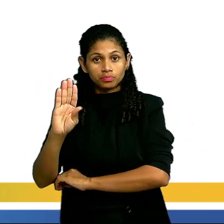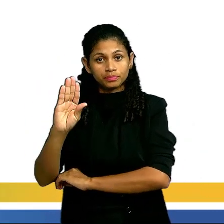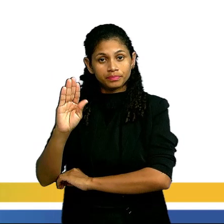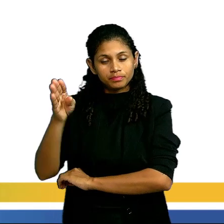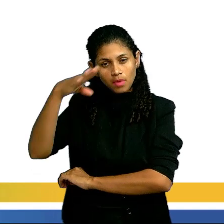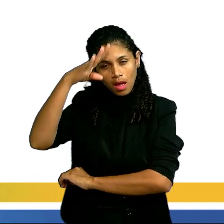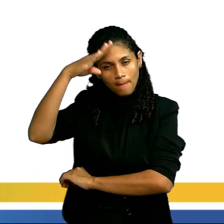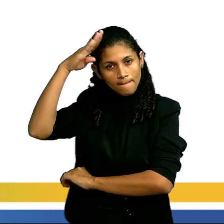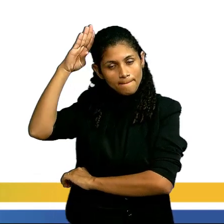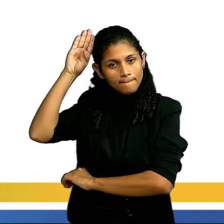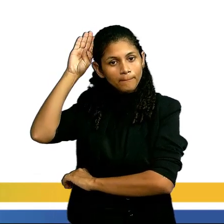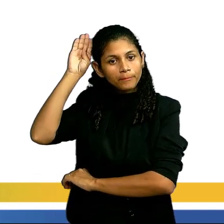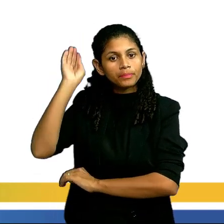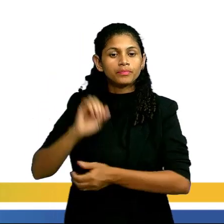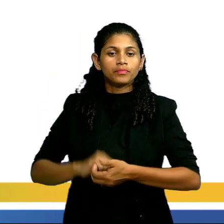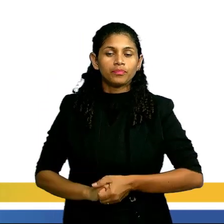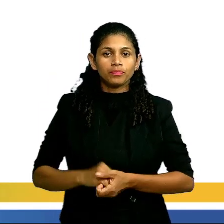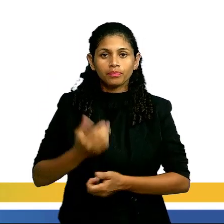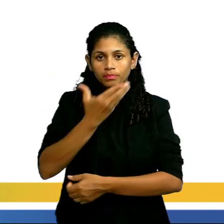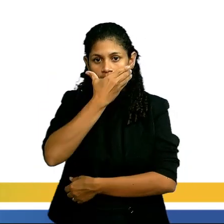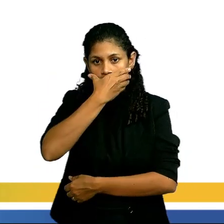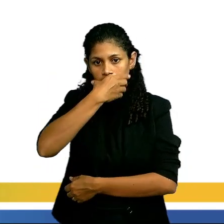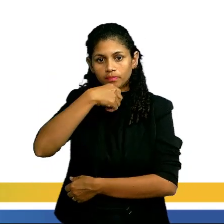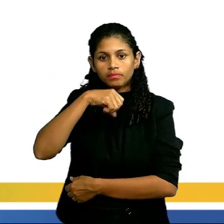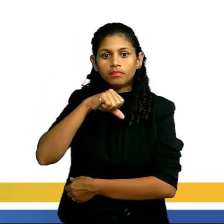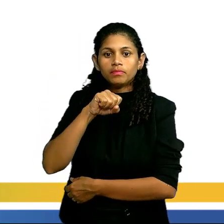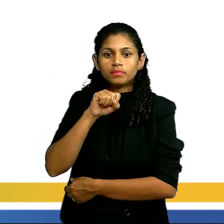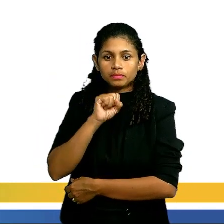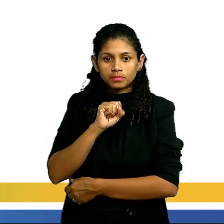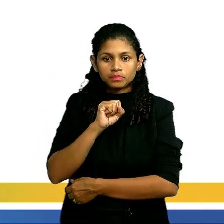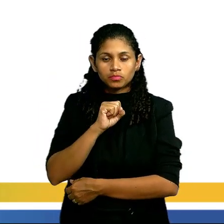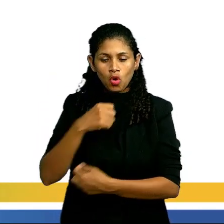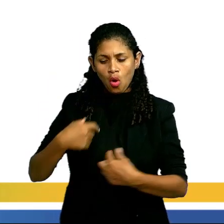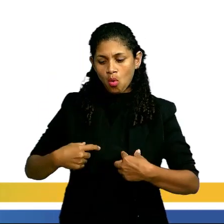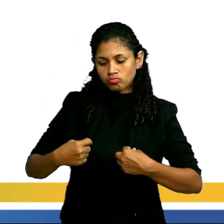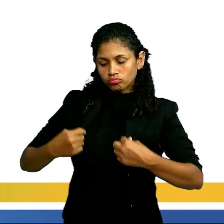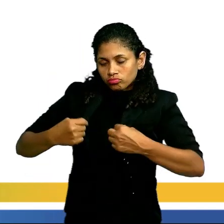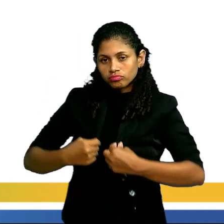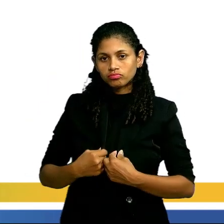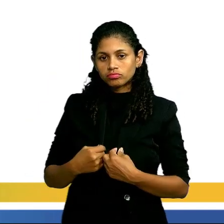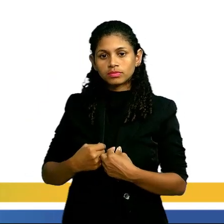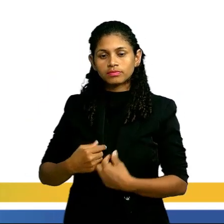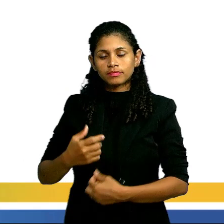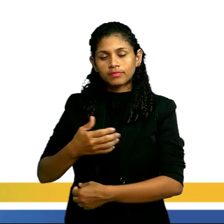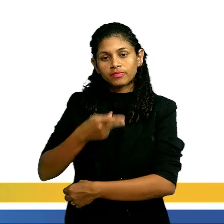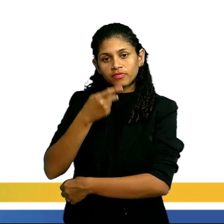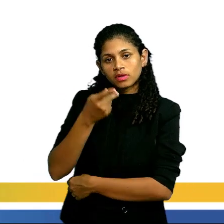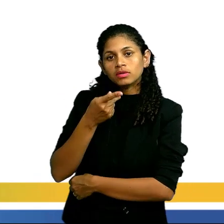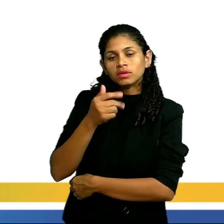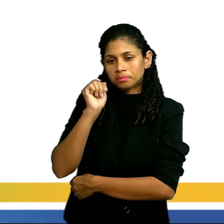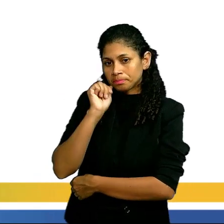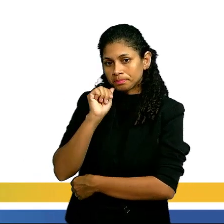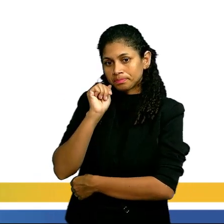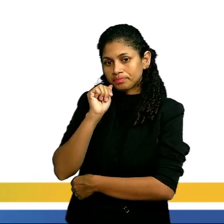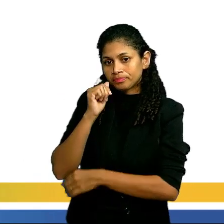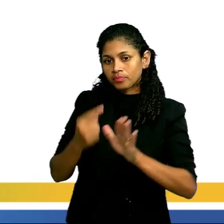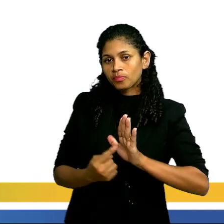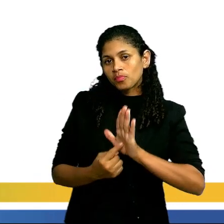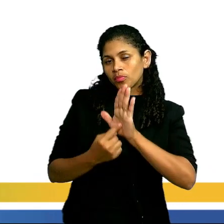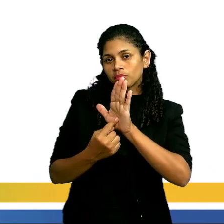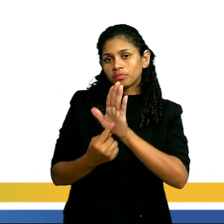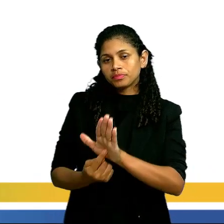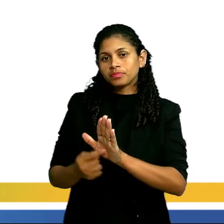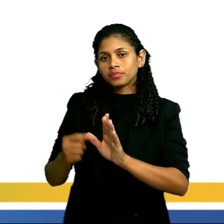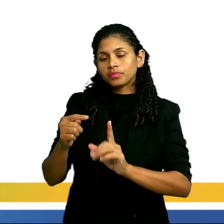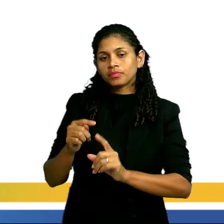e Cuba, e um homem, né, aí de terno, dizendo para que essa moça, que representa a América Latina,